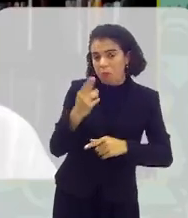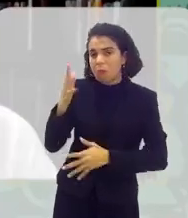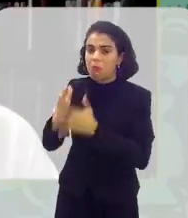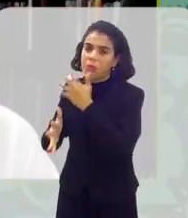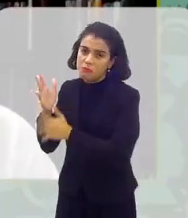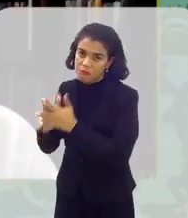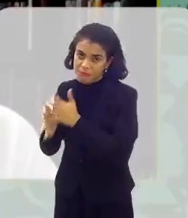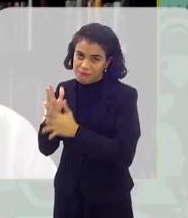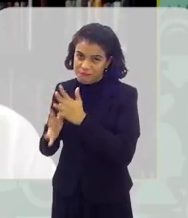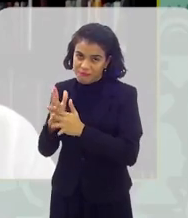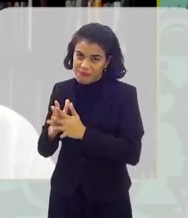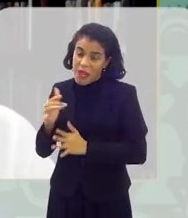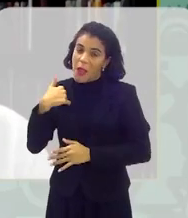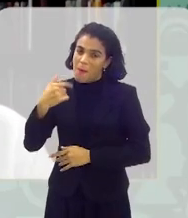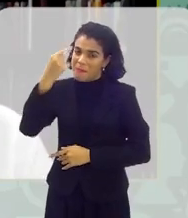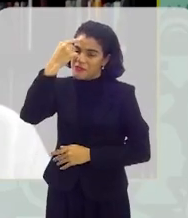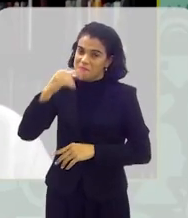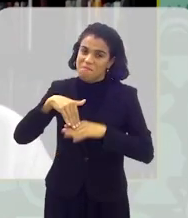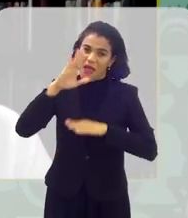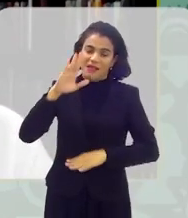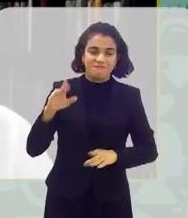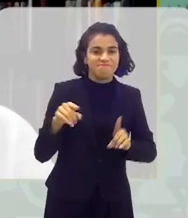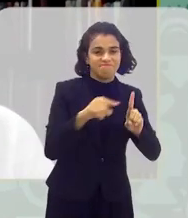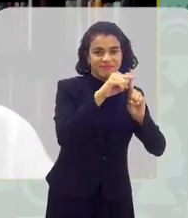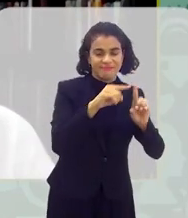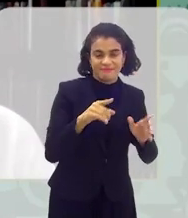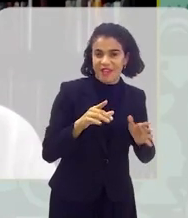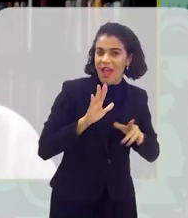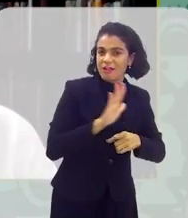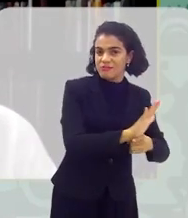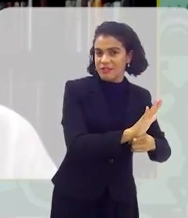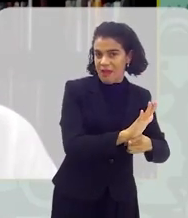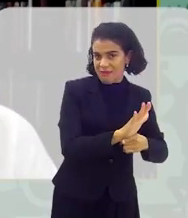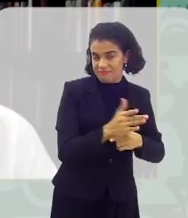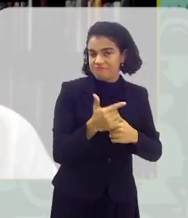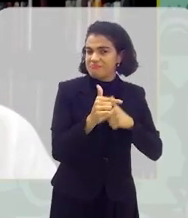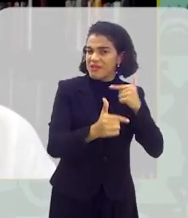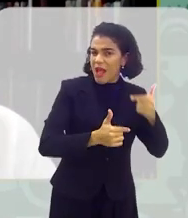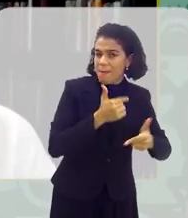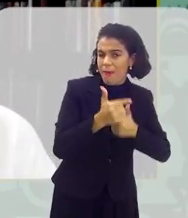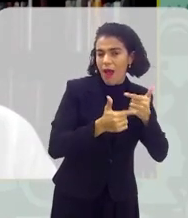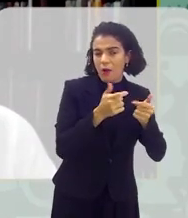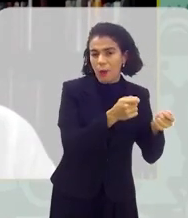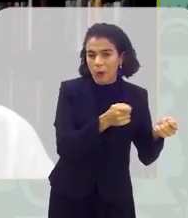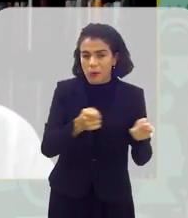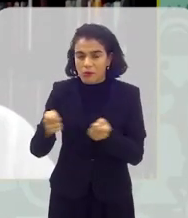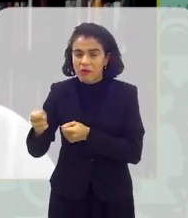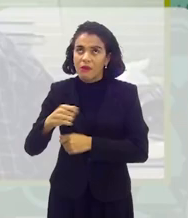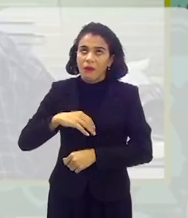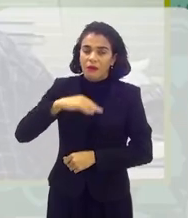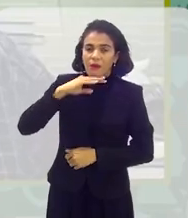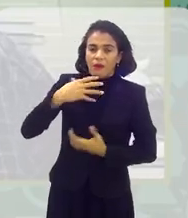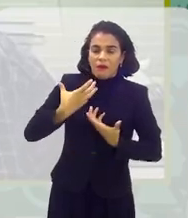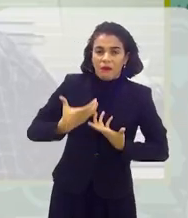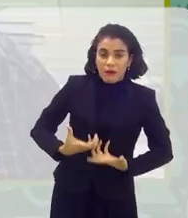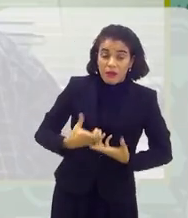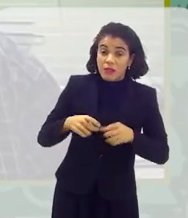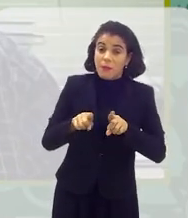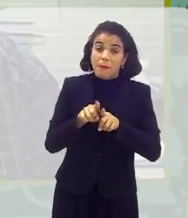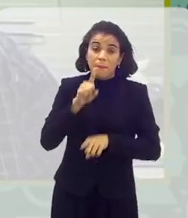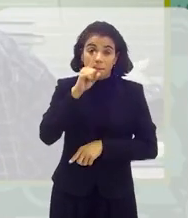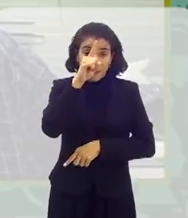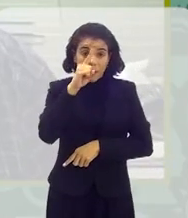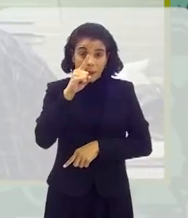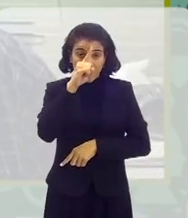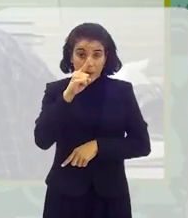prejudicar eu sou otimista acho que vai mais beneficiar prejudicar então ela vai liberar as pessoas de trabalhos que são rotineiros e fadões ou até mesmo